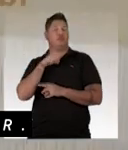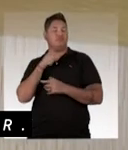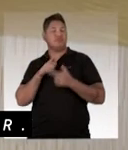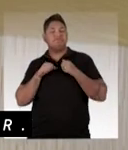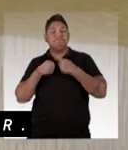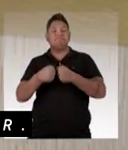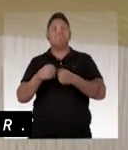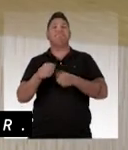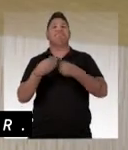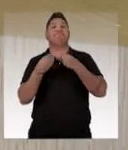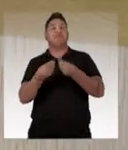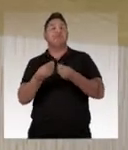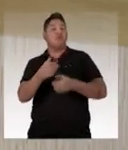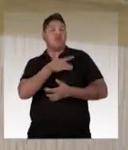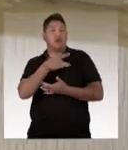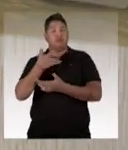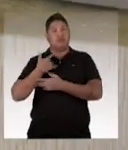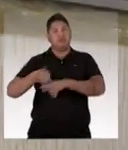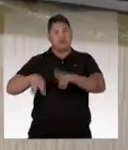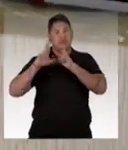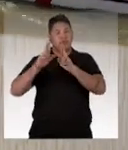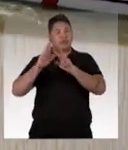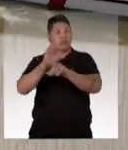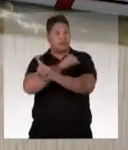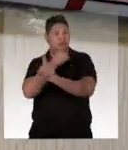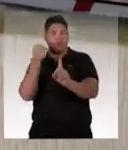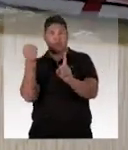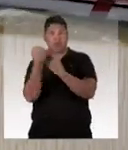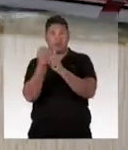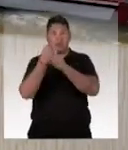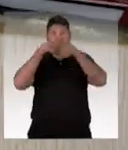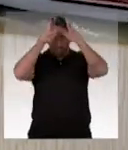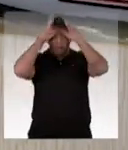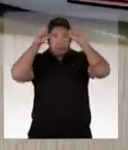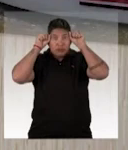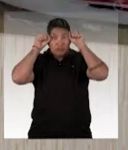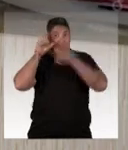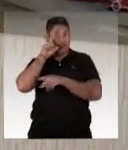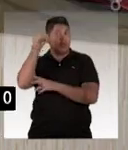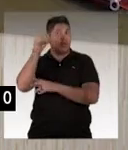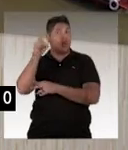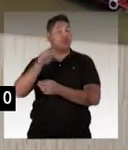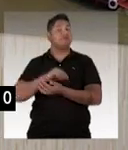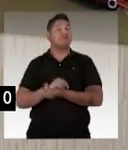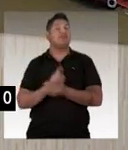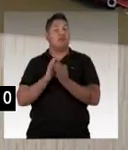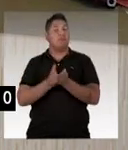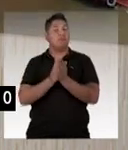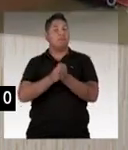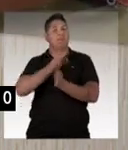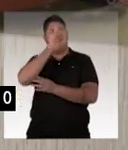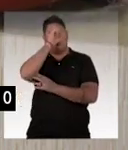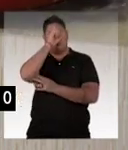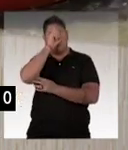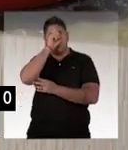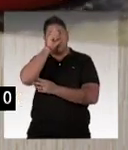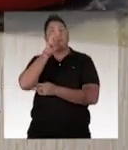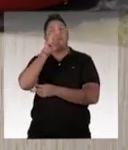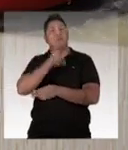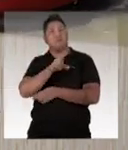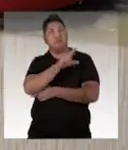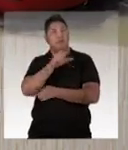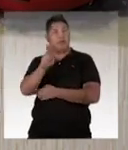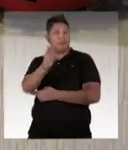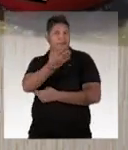www.radiompt.com.br. Uma iniciativa que trouxe saúde e esperança à população ribeirinha da região do Baixo Amazonas é o